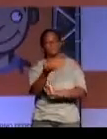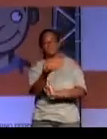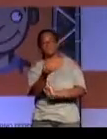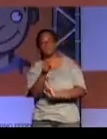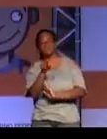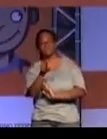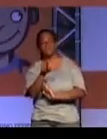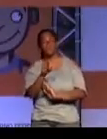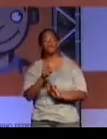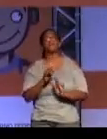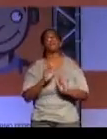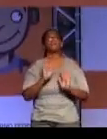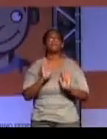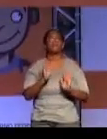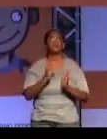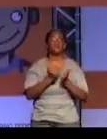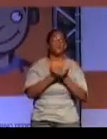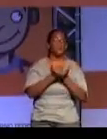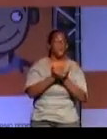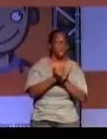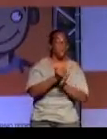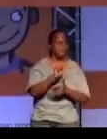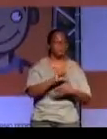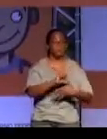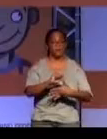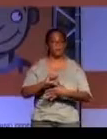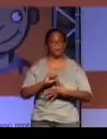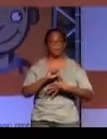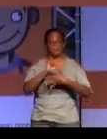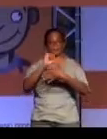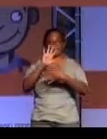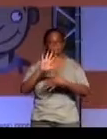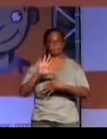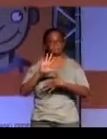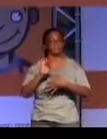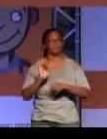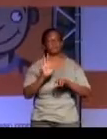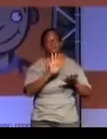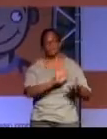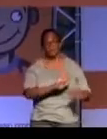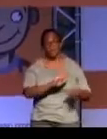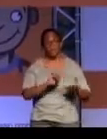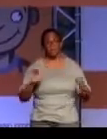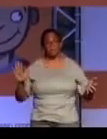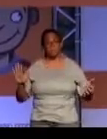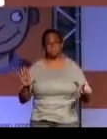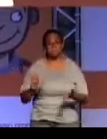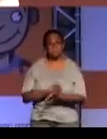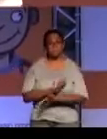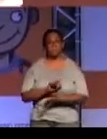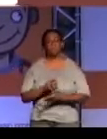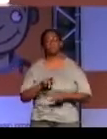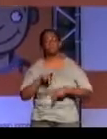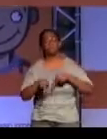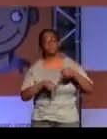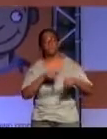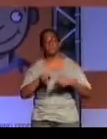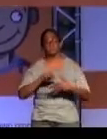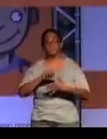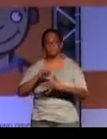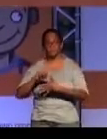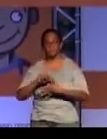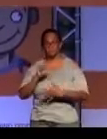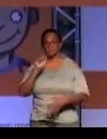foi introduzido nas Américas. Dizimou, naquela ocasião, as populações nativas das Américas, os